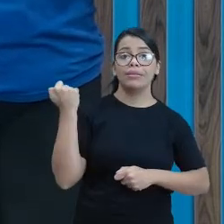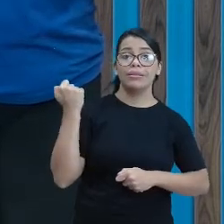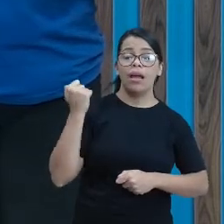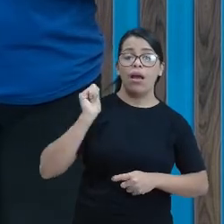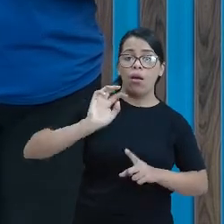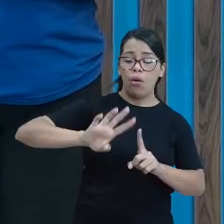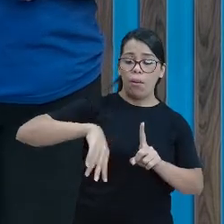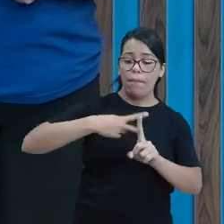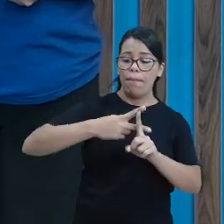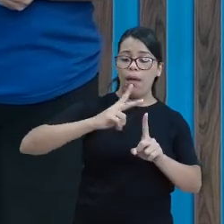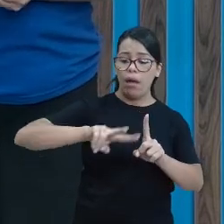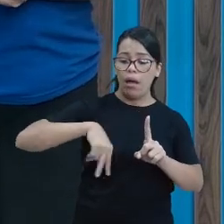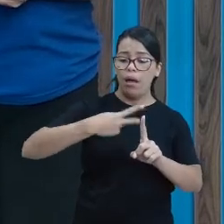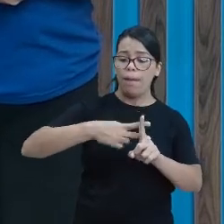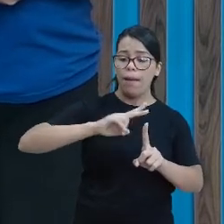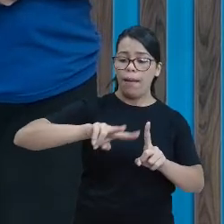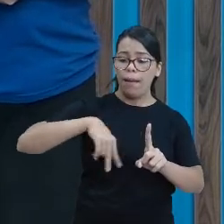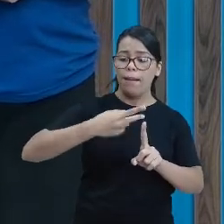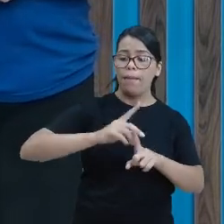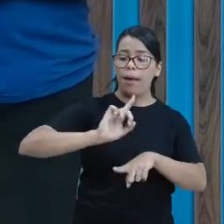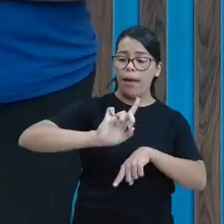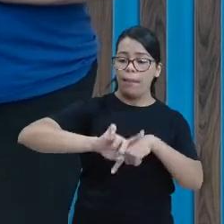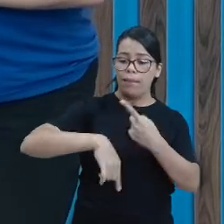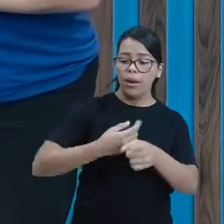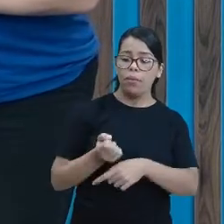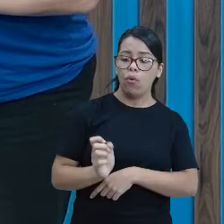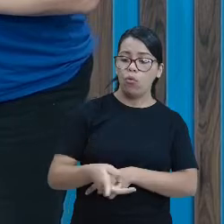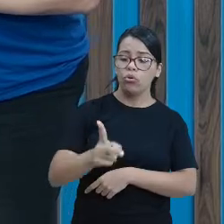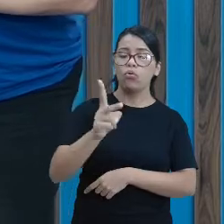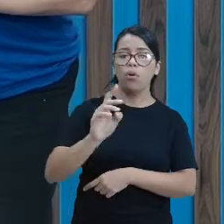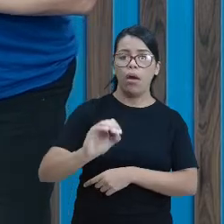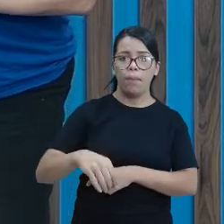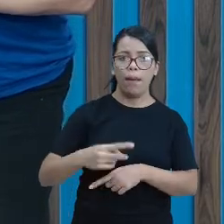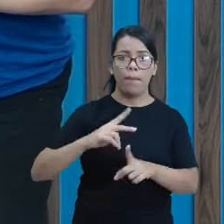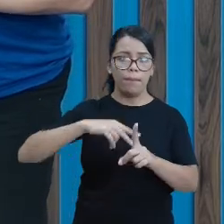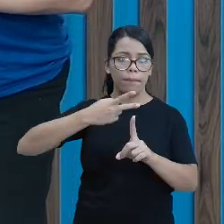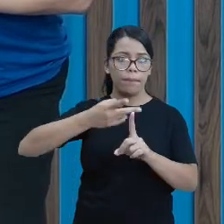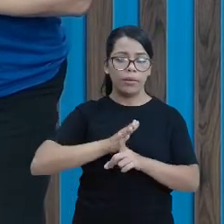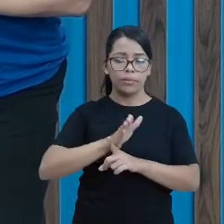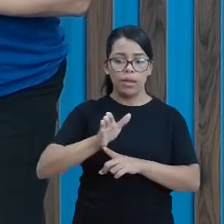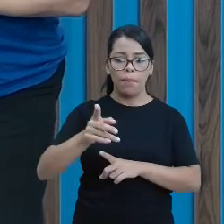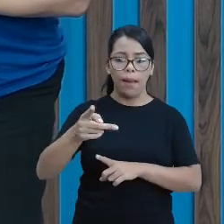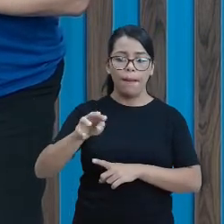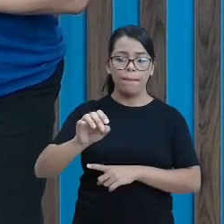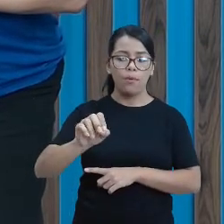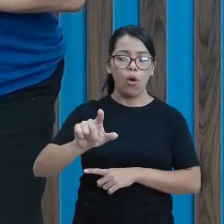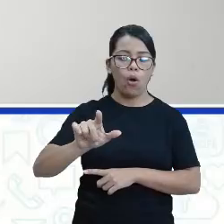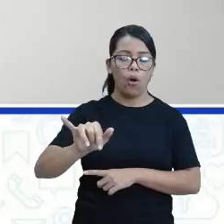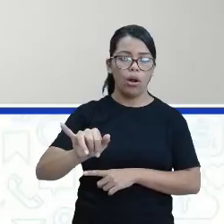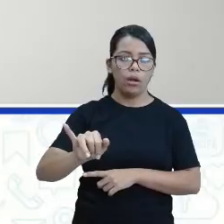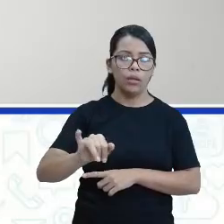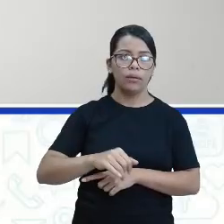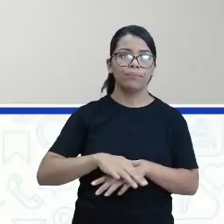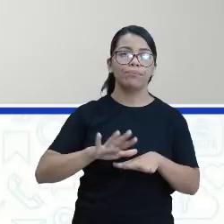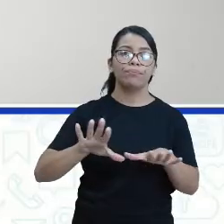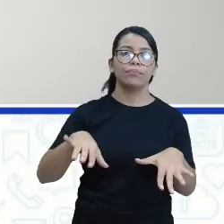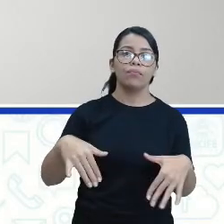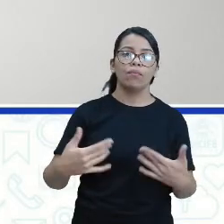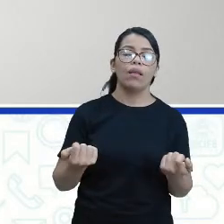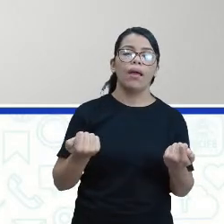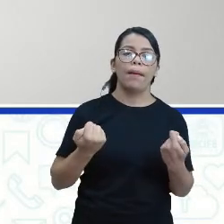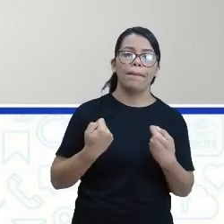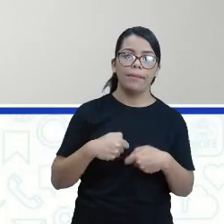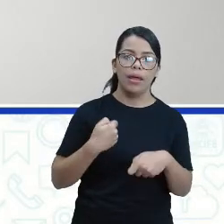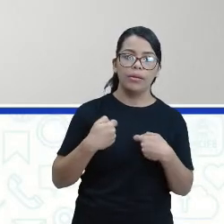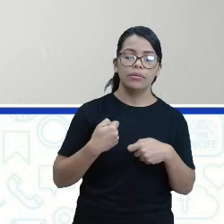poder ser repassado para a prole, tá certo? Então, ó, essa replicação é o processo que ocorre para a